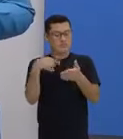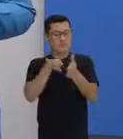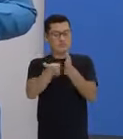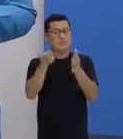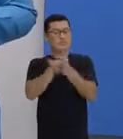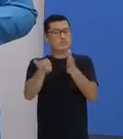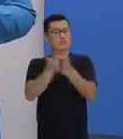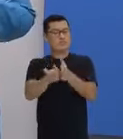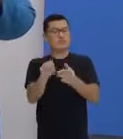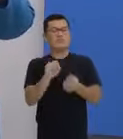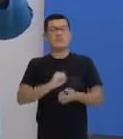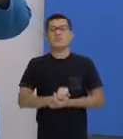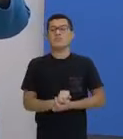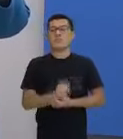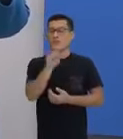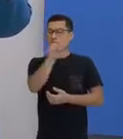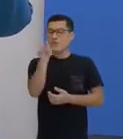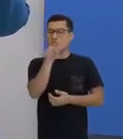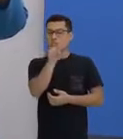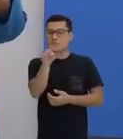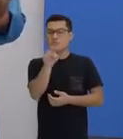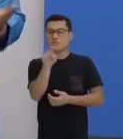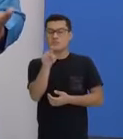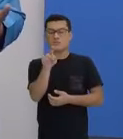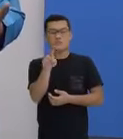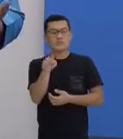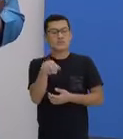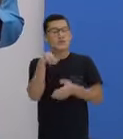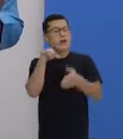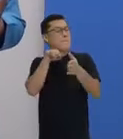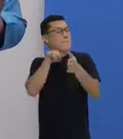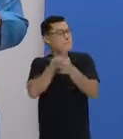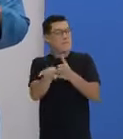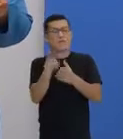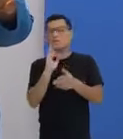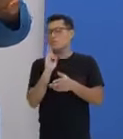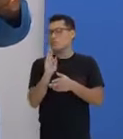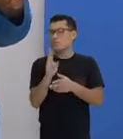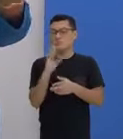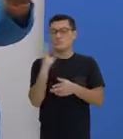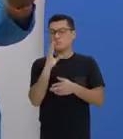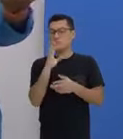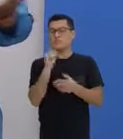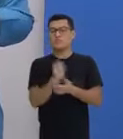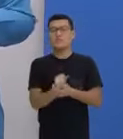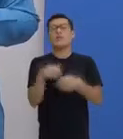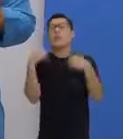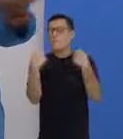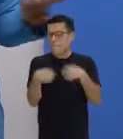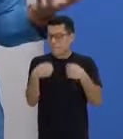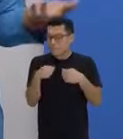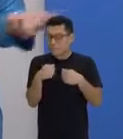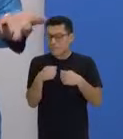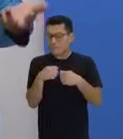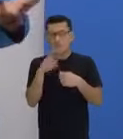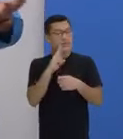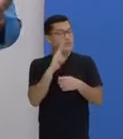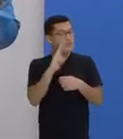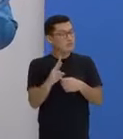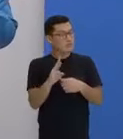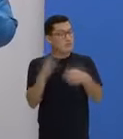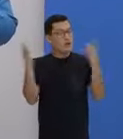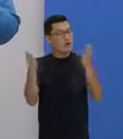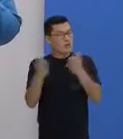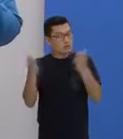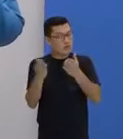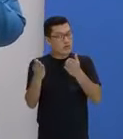questões né E você vai como são perguntas retóricas ou seja você necessariamente não vai responder